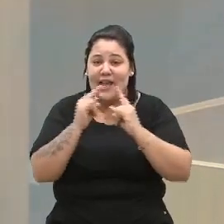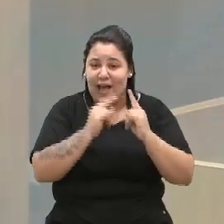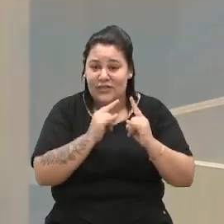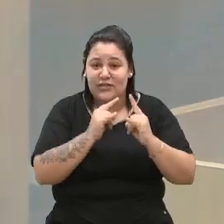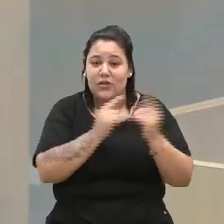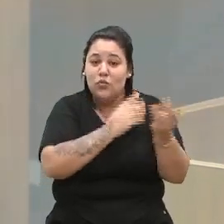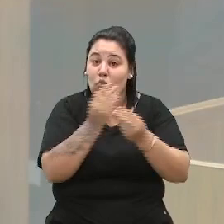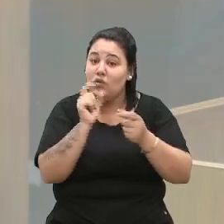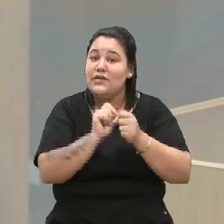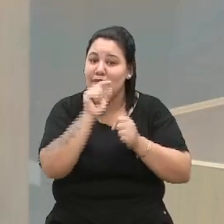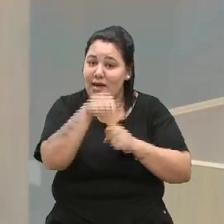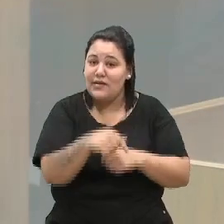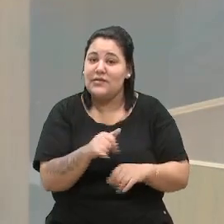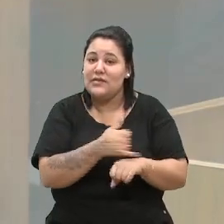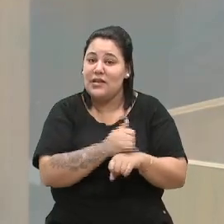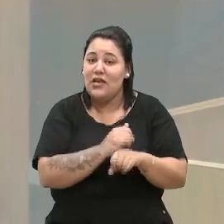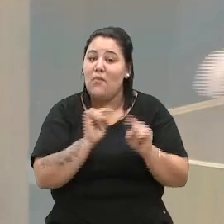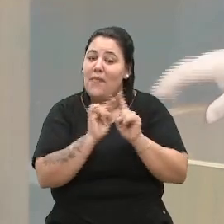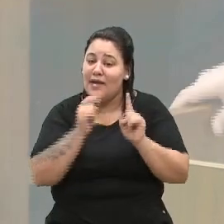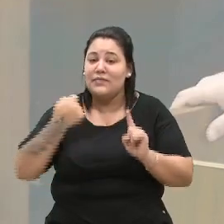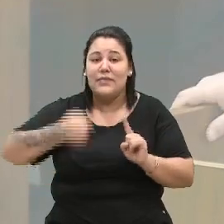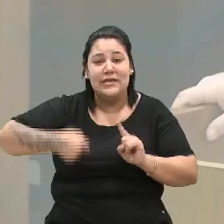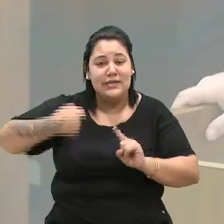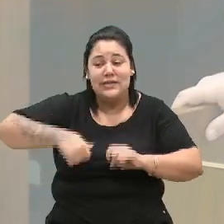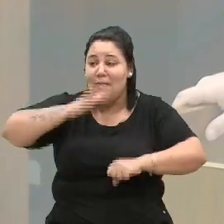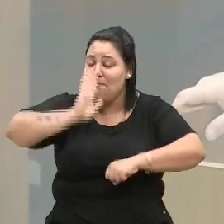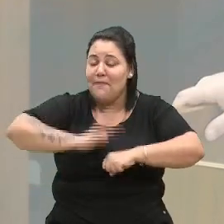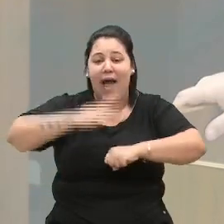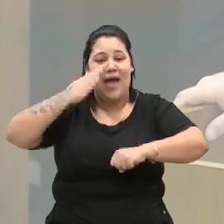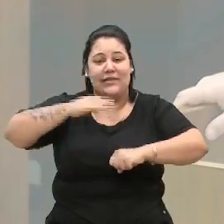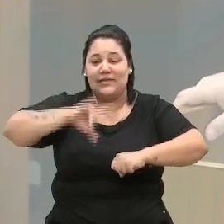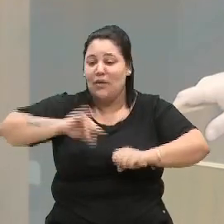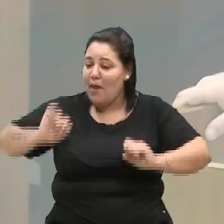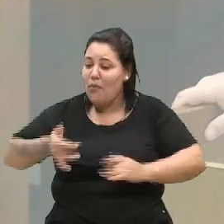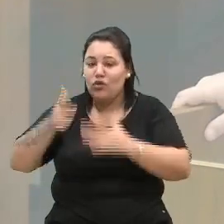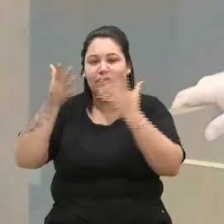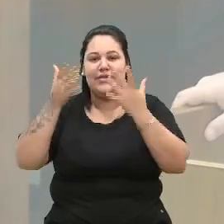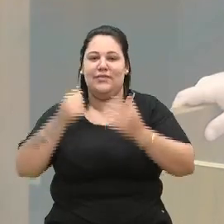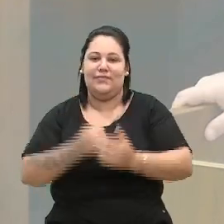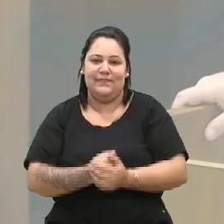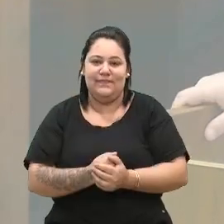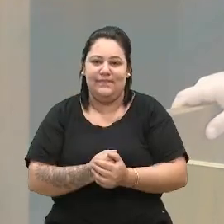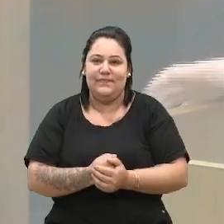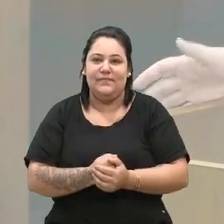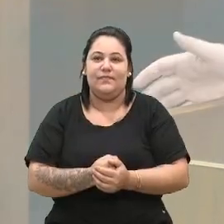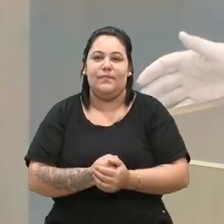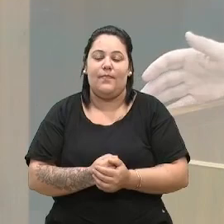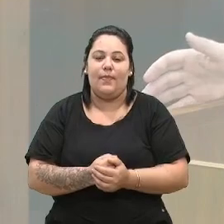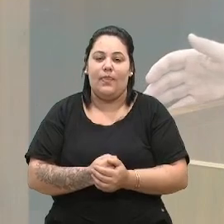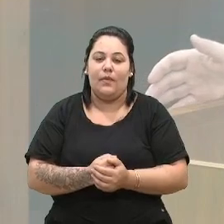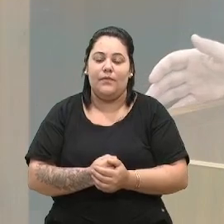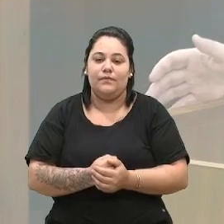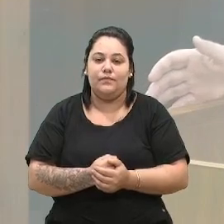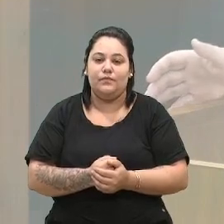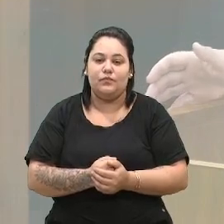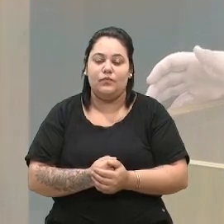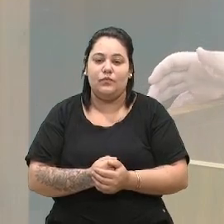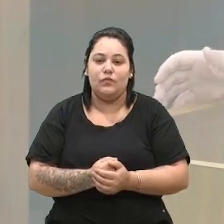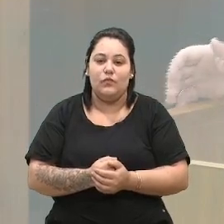isso, mas que precisam cada vez mais de incentivo. A preservação do